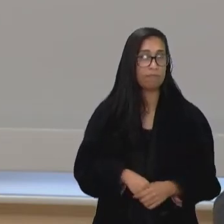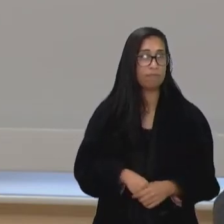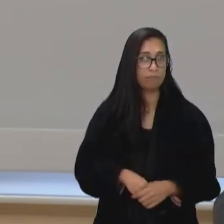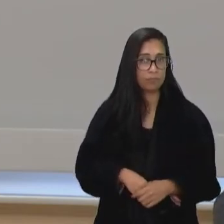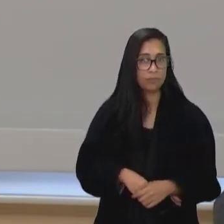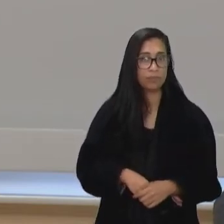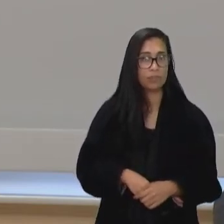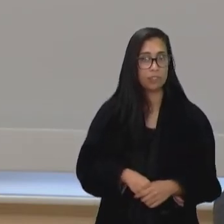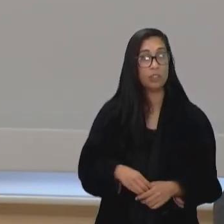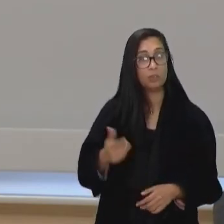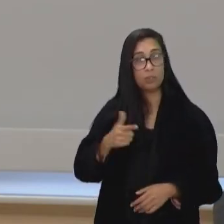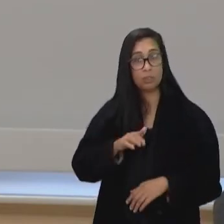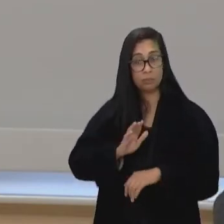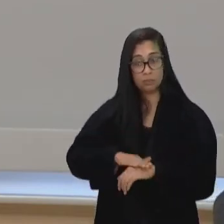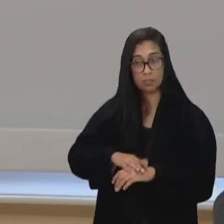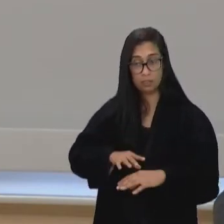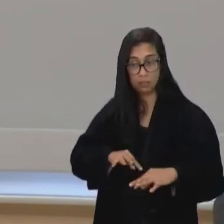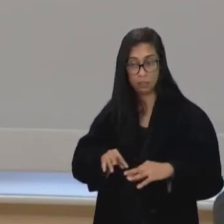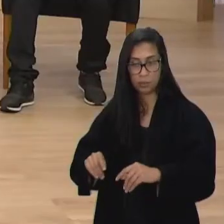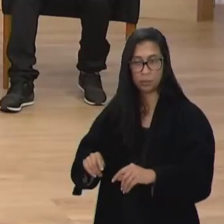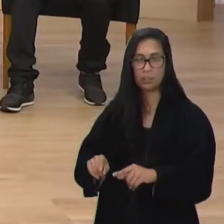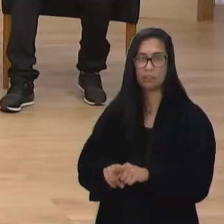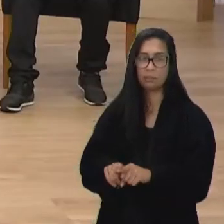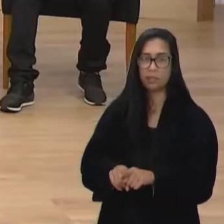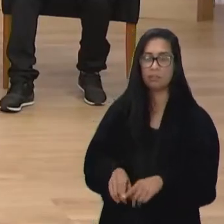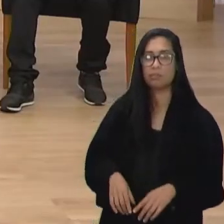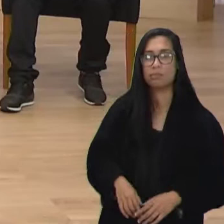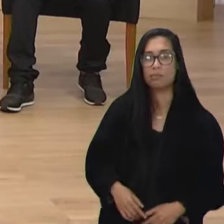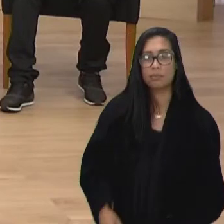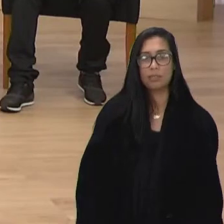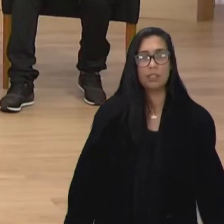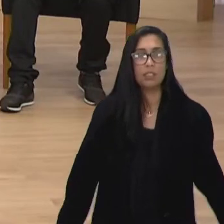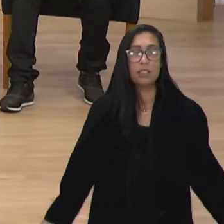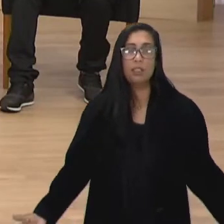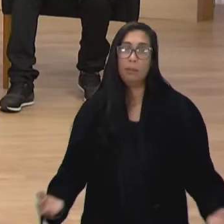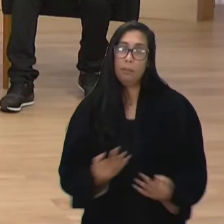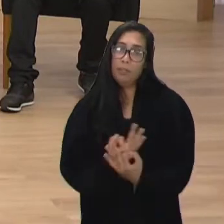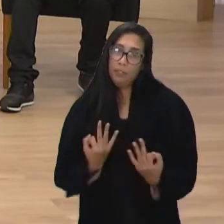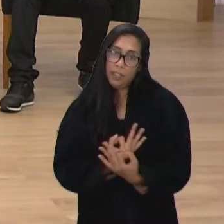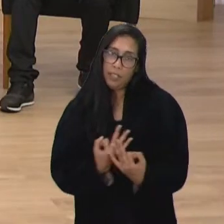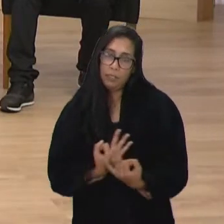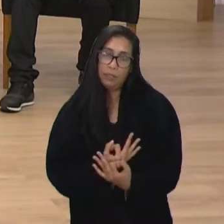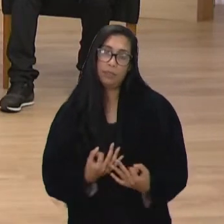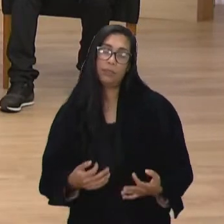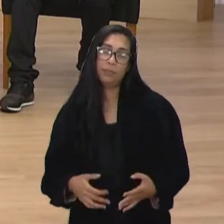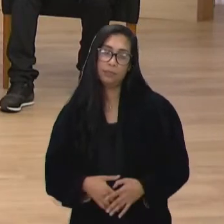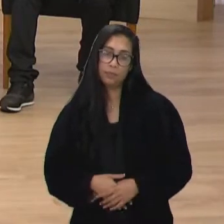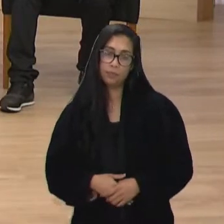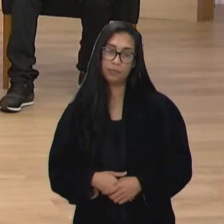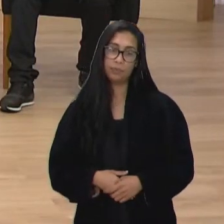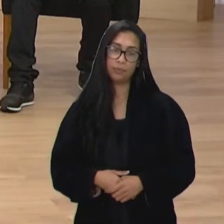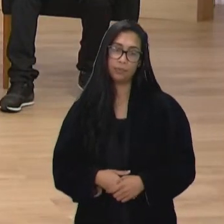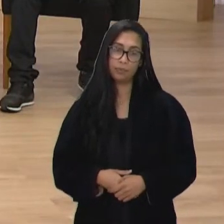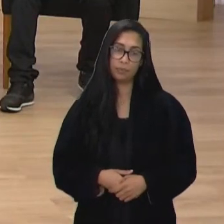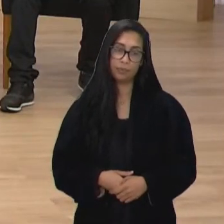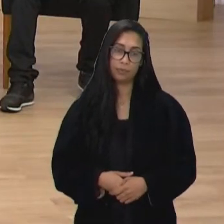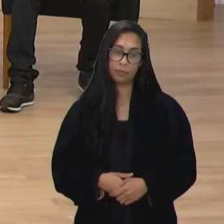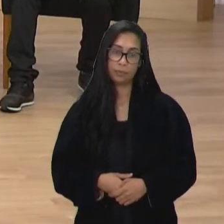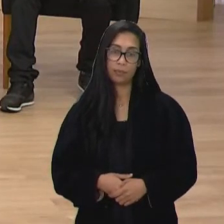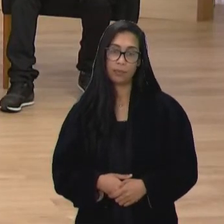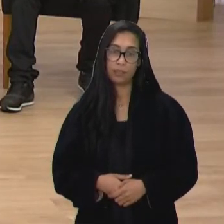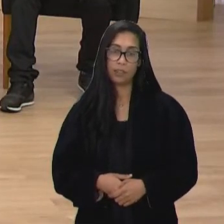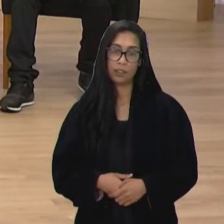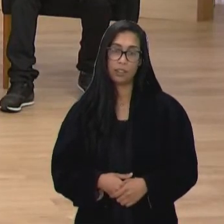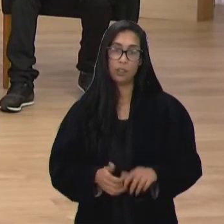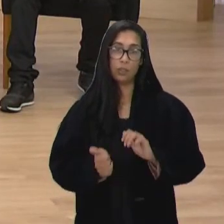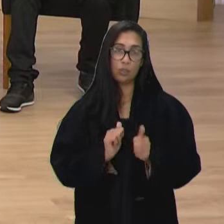conseguir chegar até aqui e mostrar pra vocês. Perfeito. Então, Como que foi a questão agora da criação do jogo do